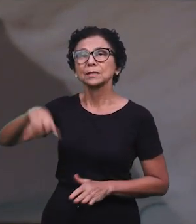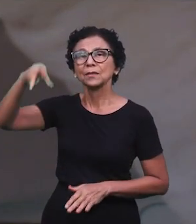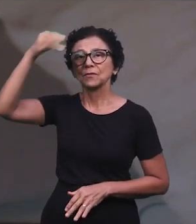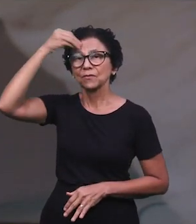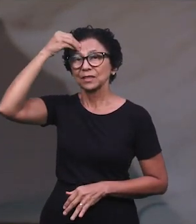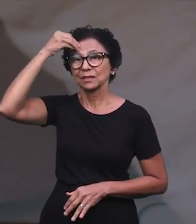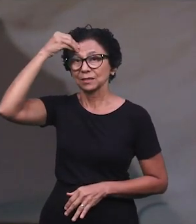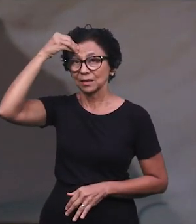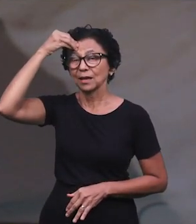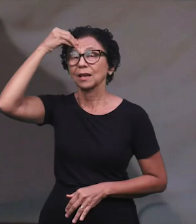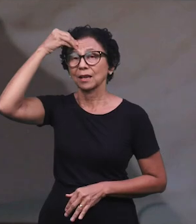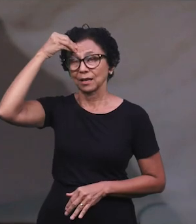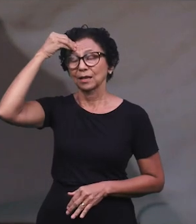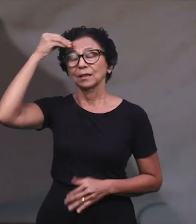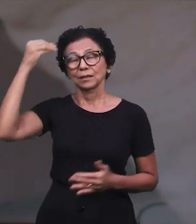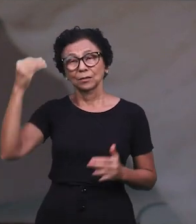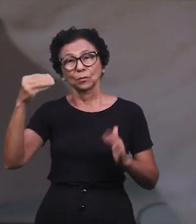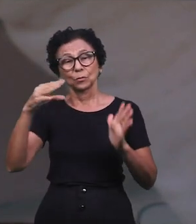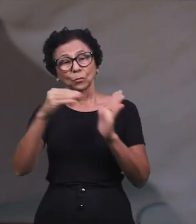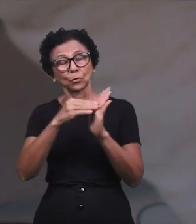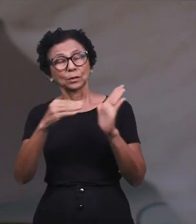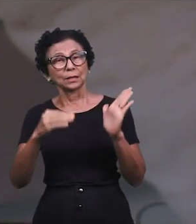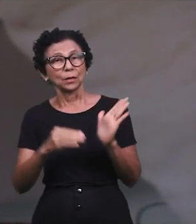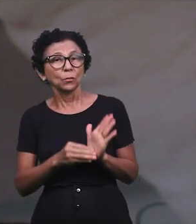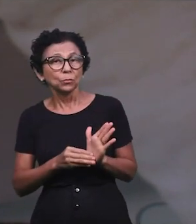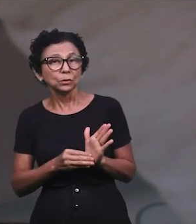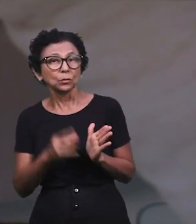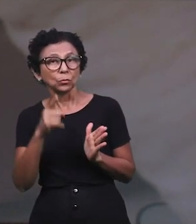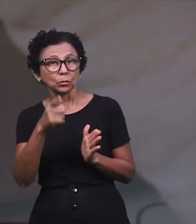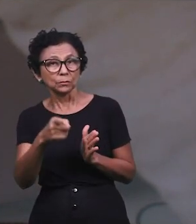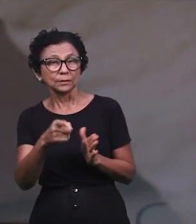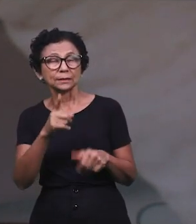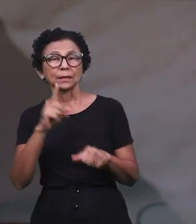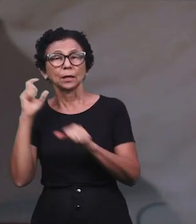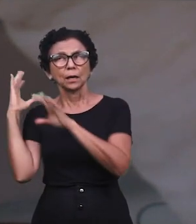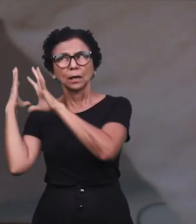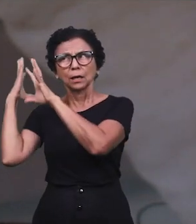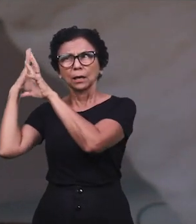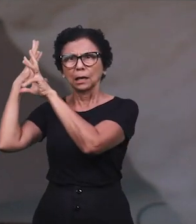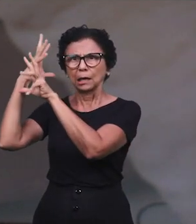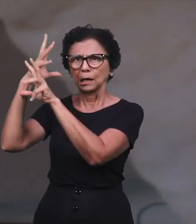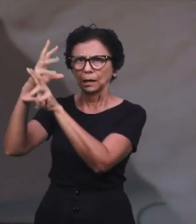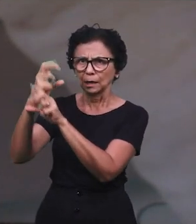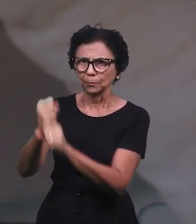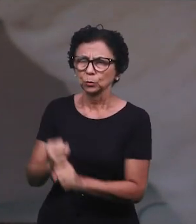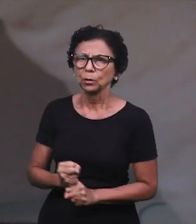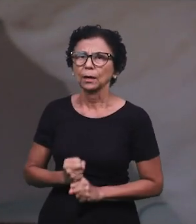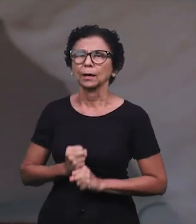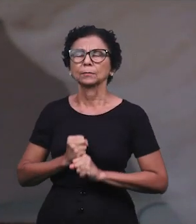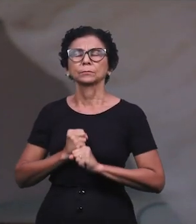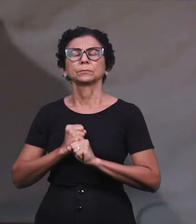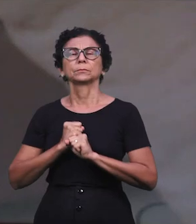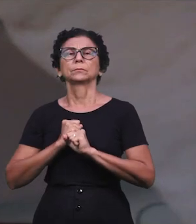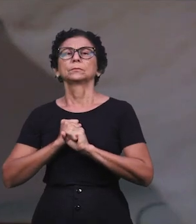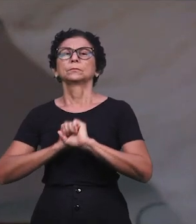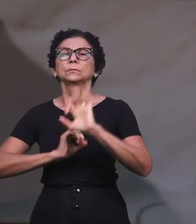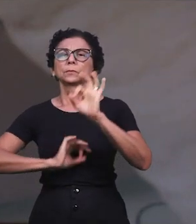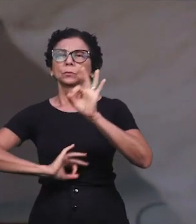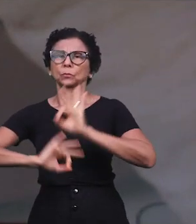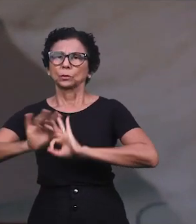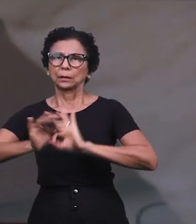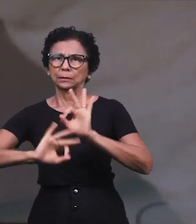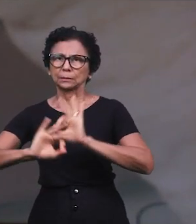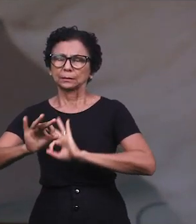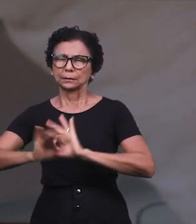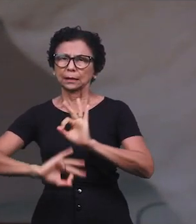conteúdos, ele vai ocorrer por meio das revisões. Então você precisa organizar na sua